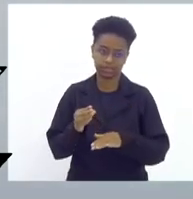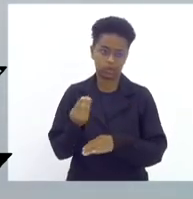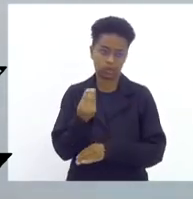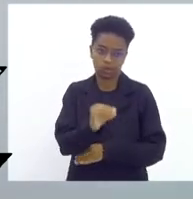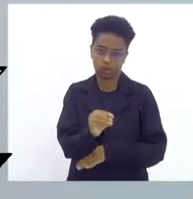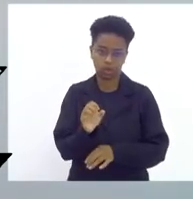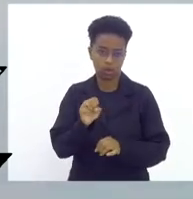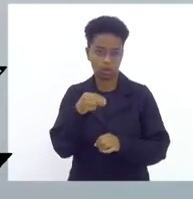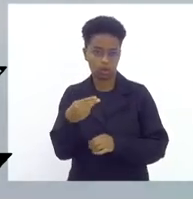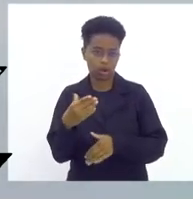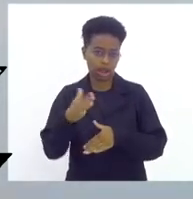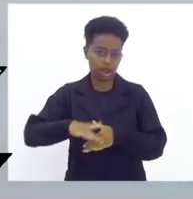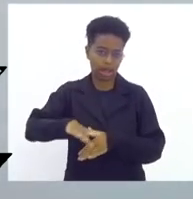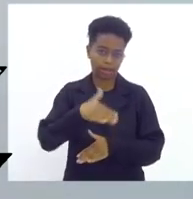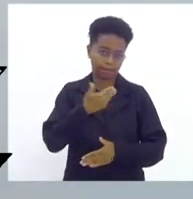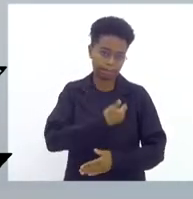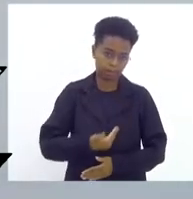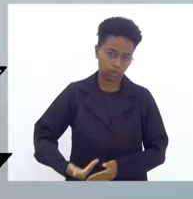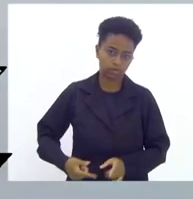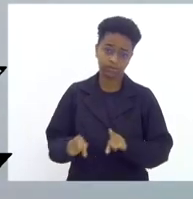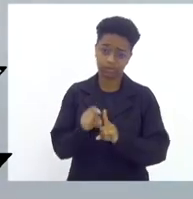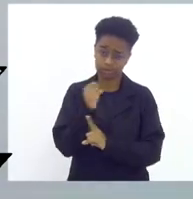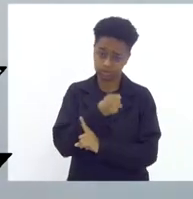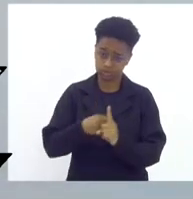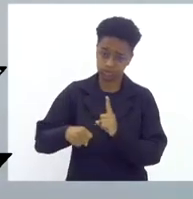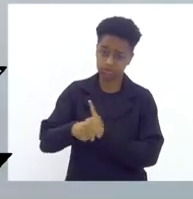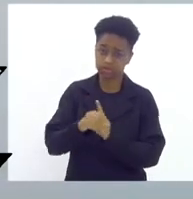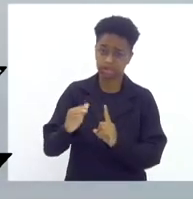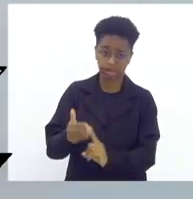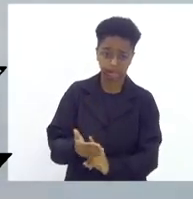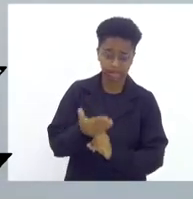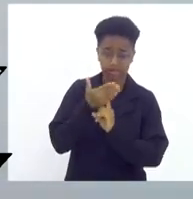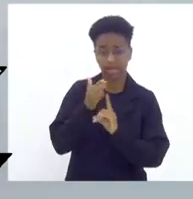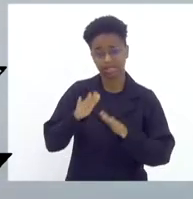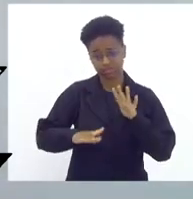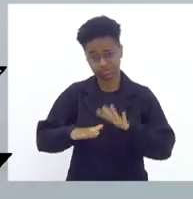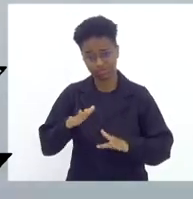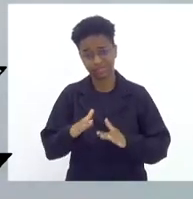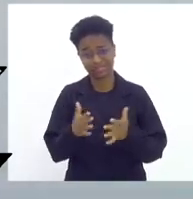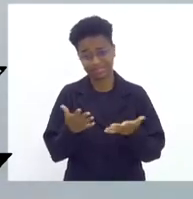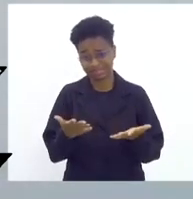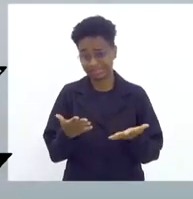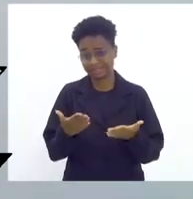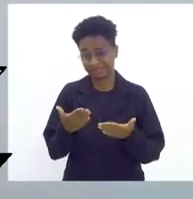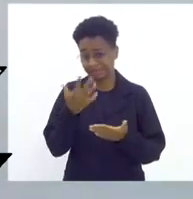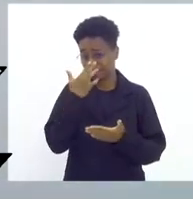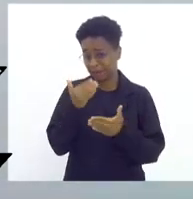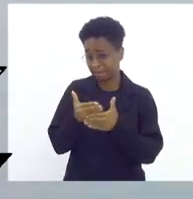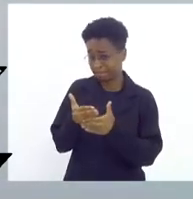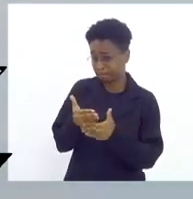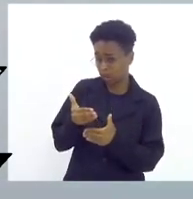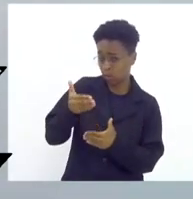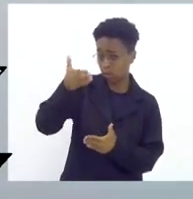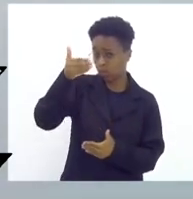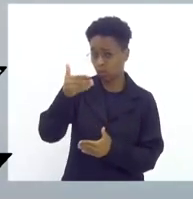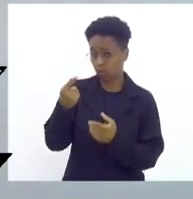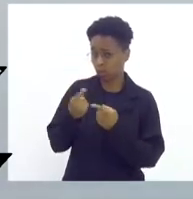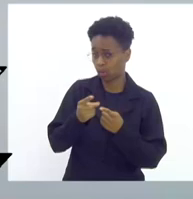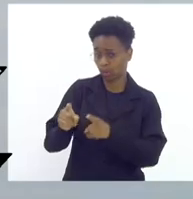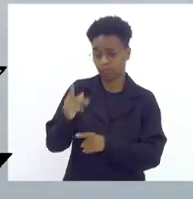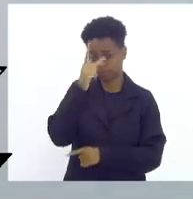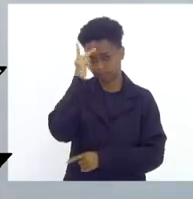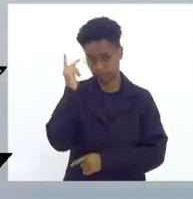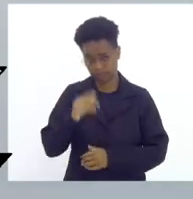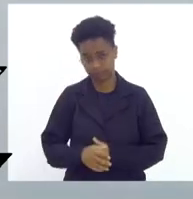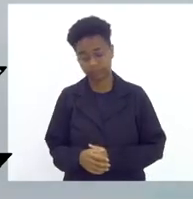públicos a sociedade já acolhida muitas vezes acabam erguendo né com relação a essas pessoas eu acho que